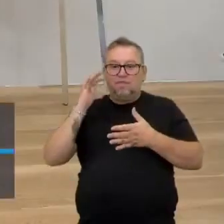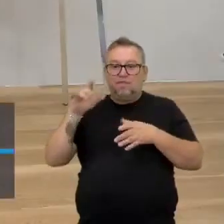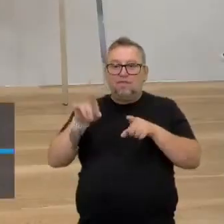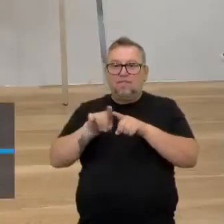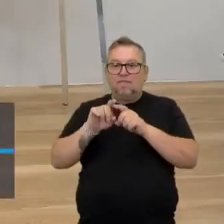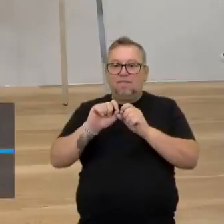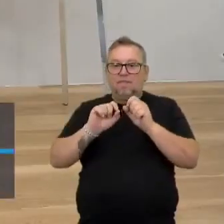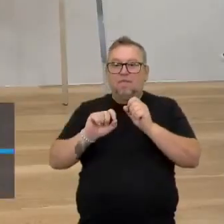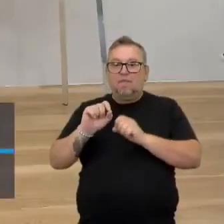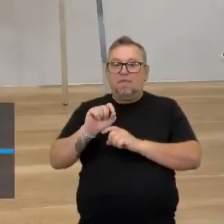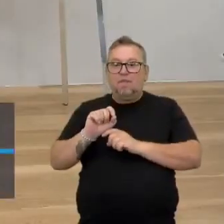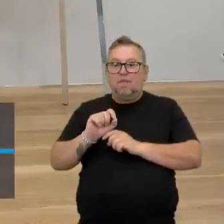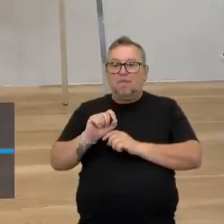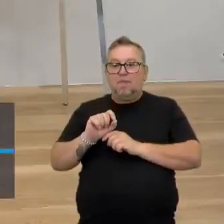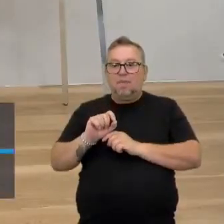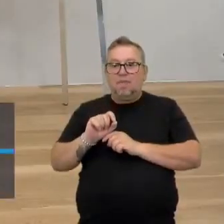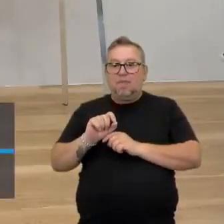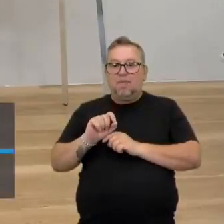você faz